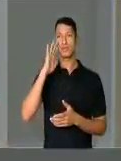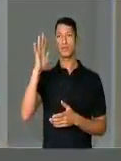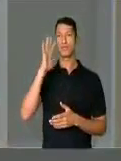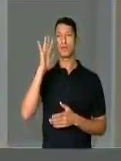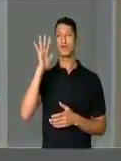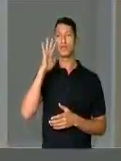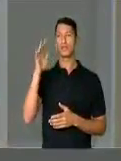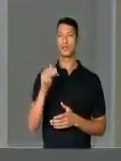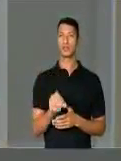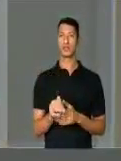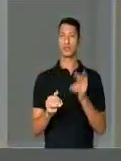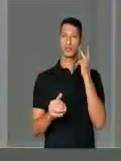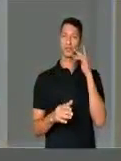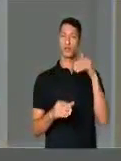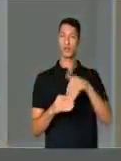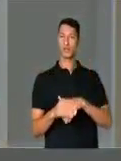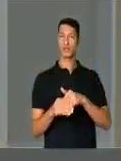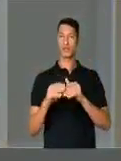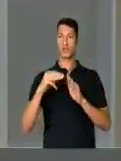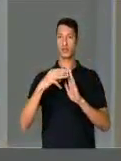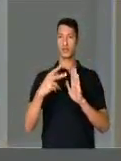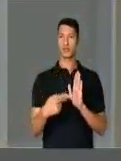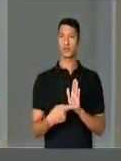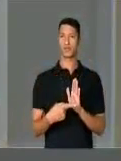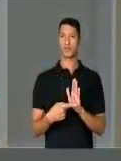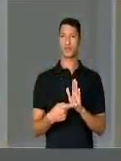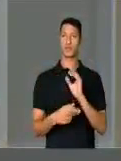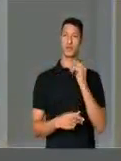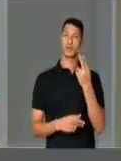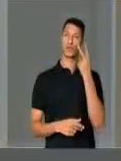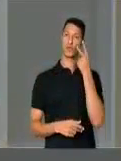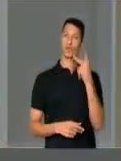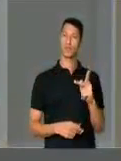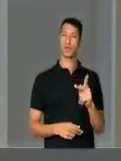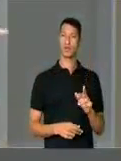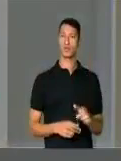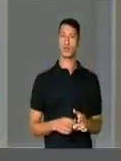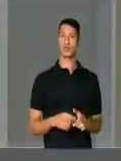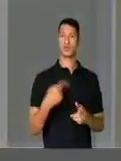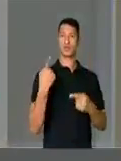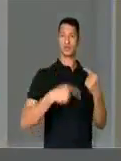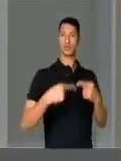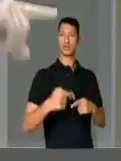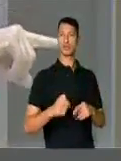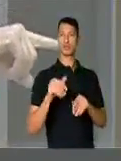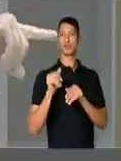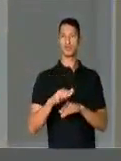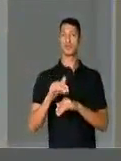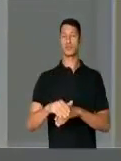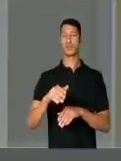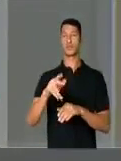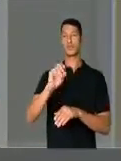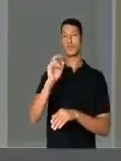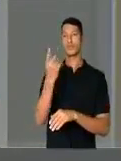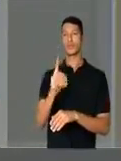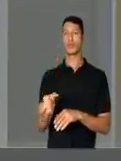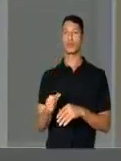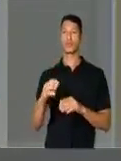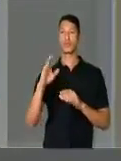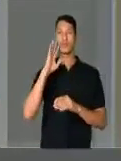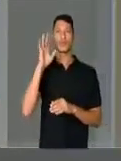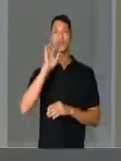Imaginem para votar um MP ou para debater o Exército na rua ou